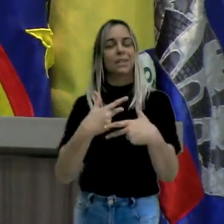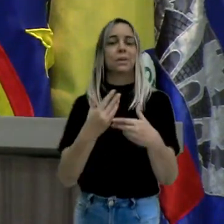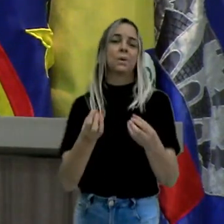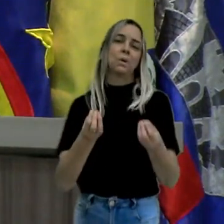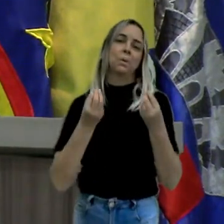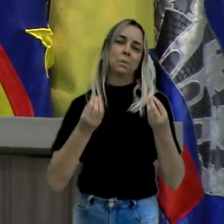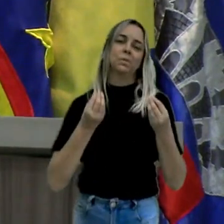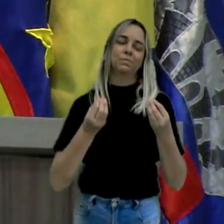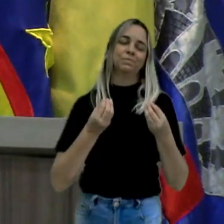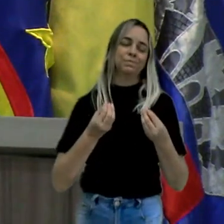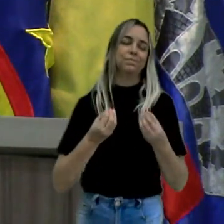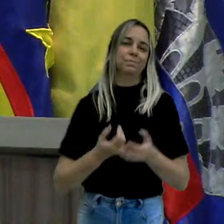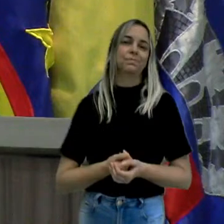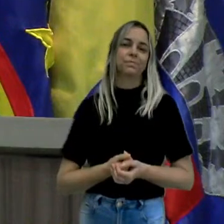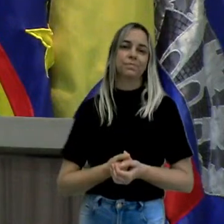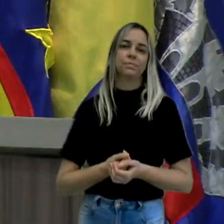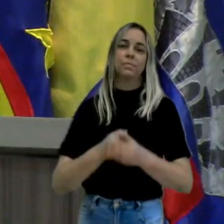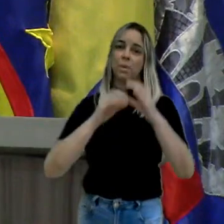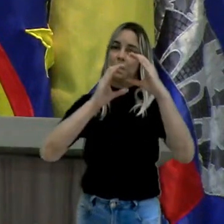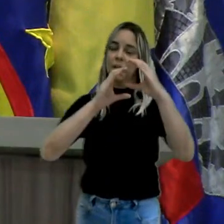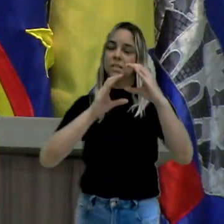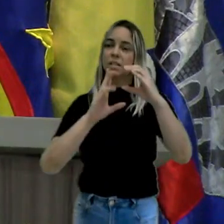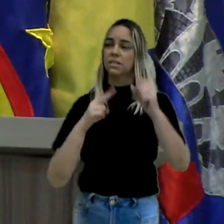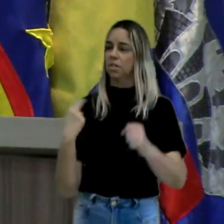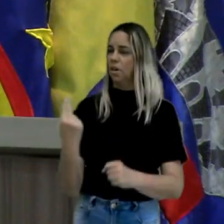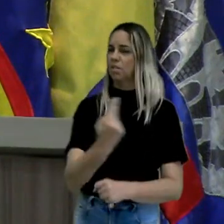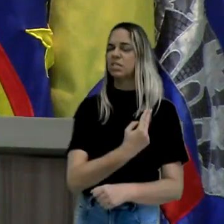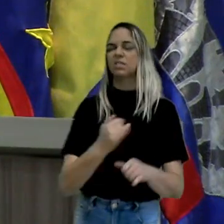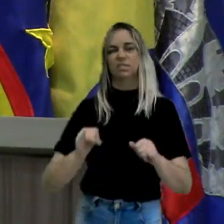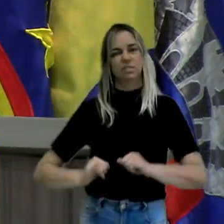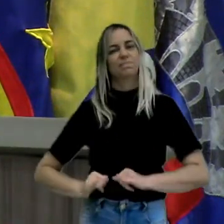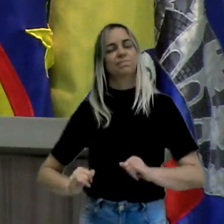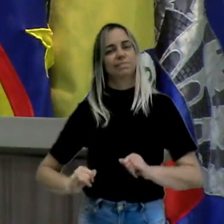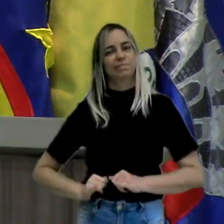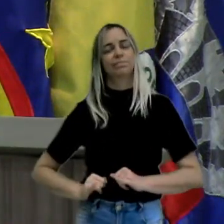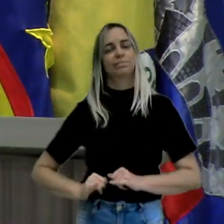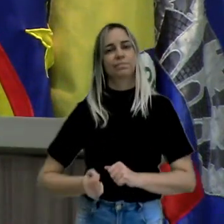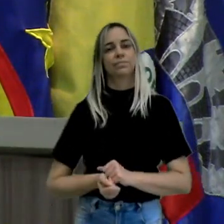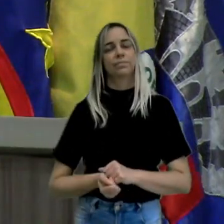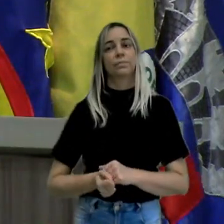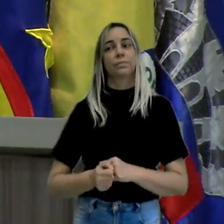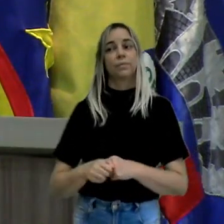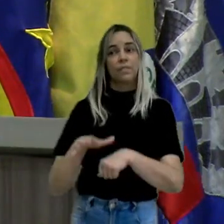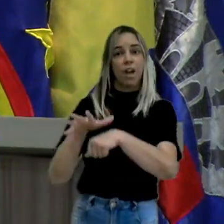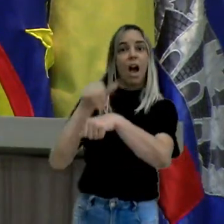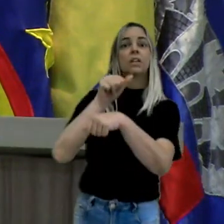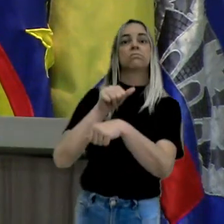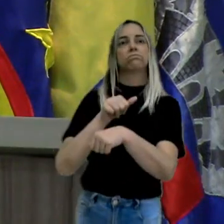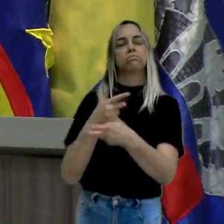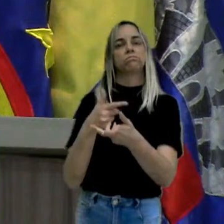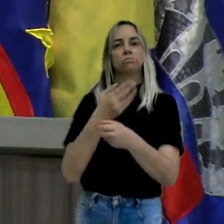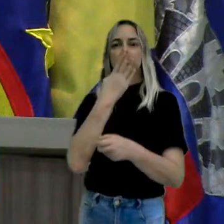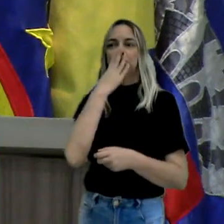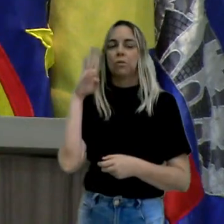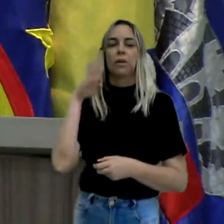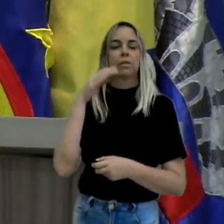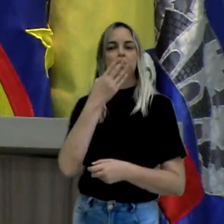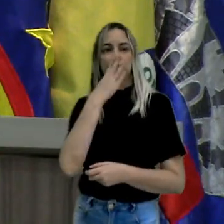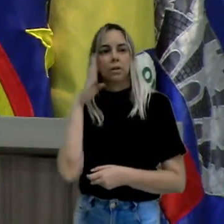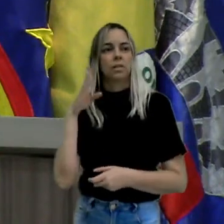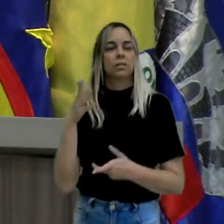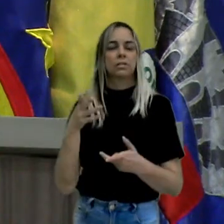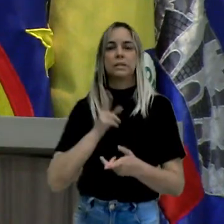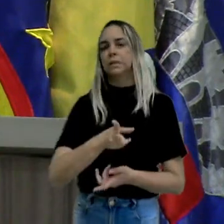É horrível o que todos nós estamos passando. E olhe que se busca, que vai atrás, só promessa, promessa que nunca